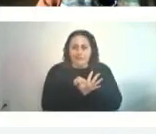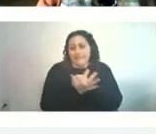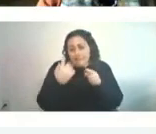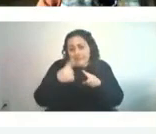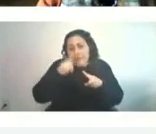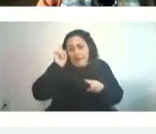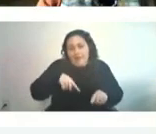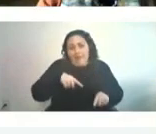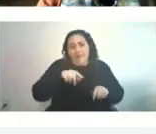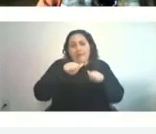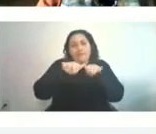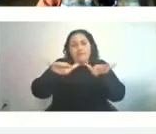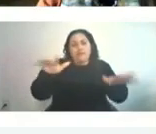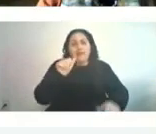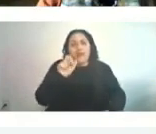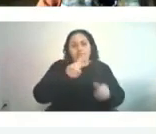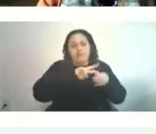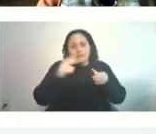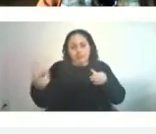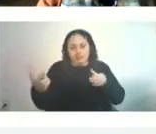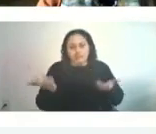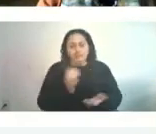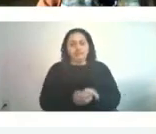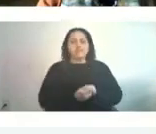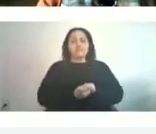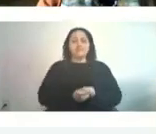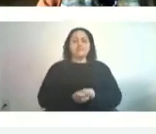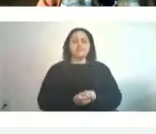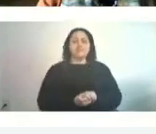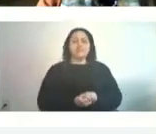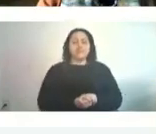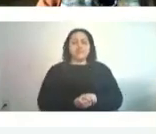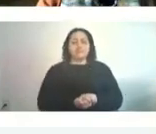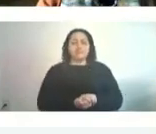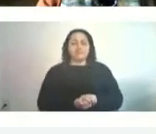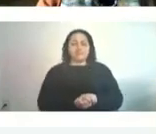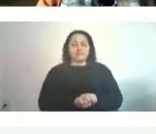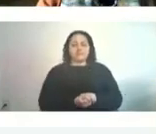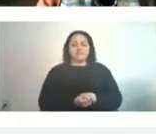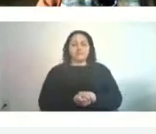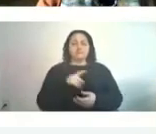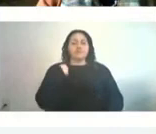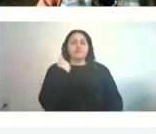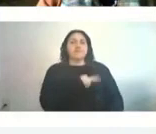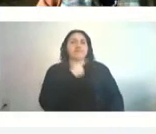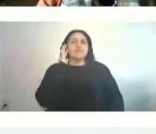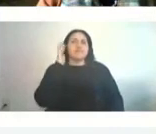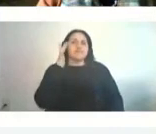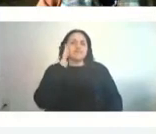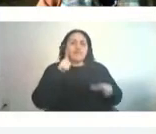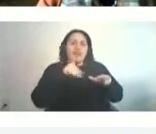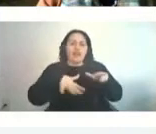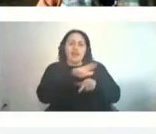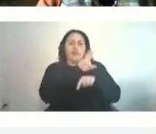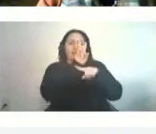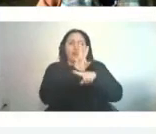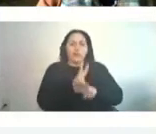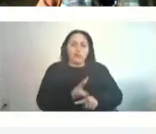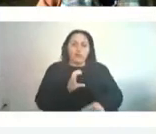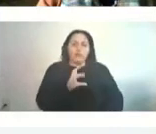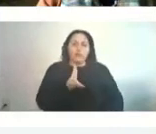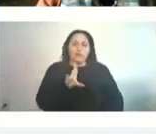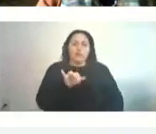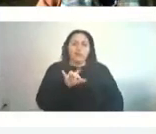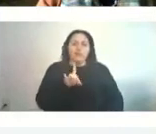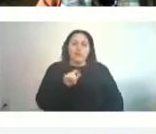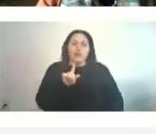né? E aí a gente, de novo, fazendo essa reflexão dentro do território do cuidado, né, com a assemblagem de